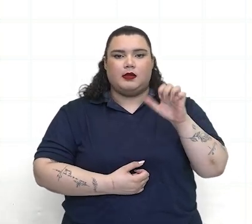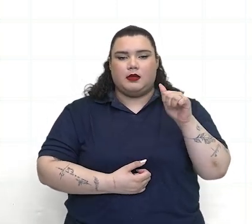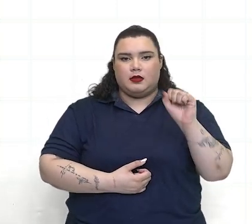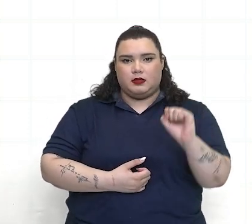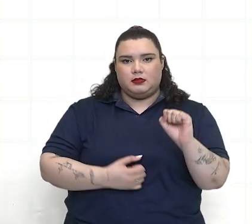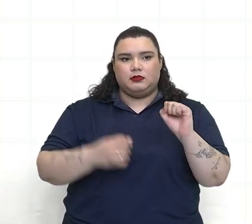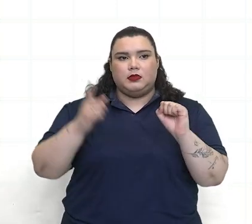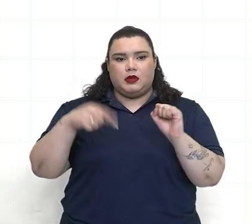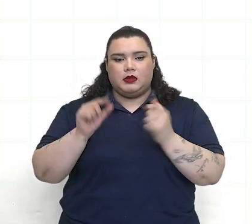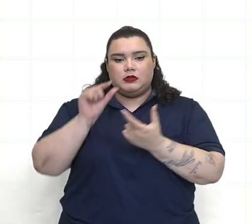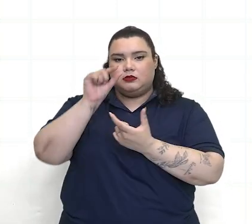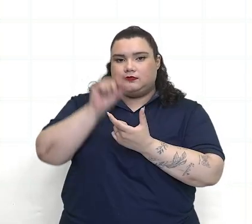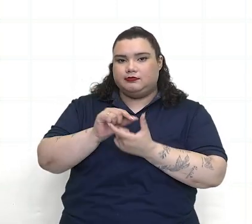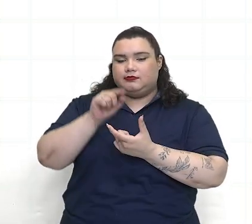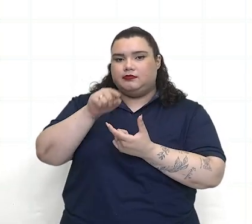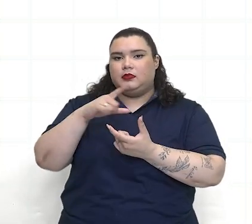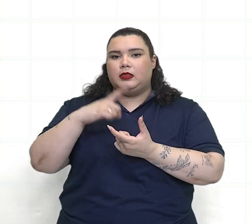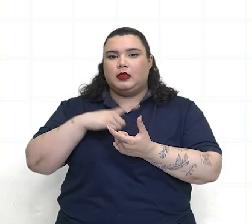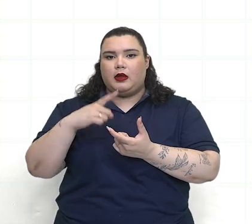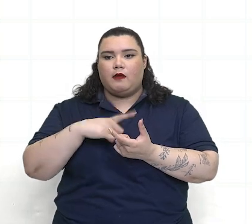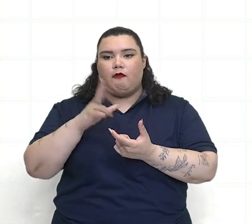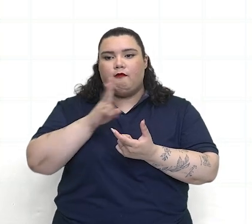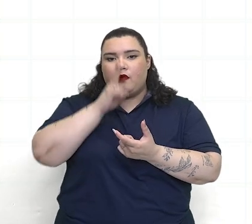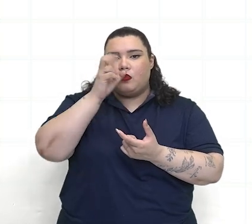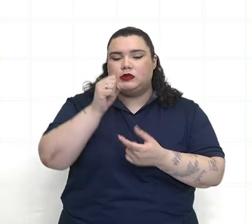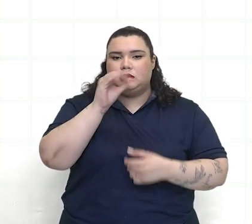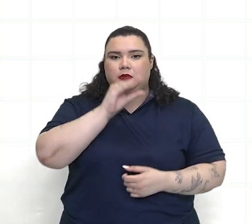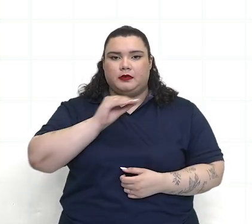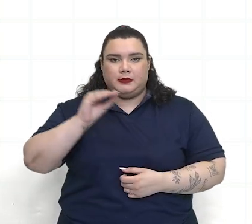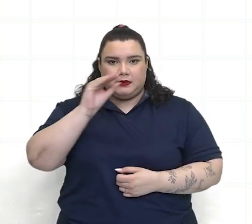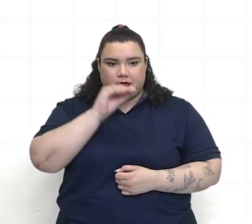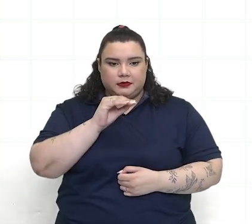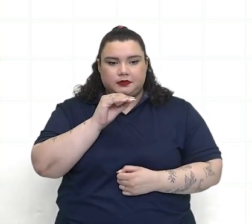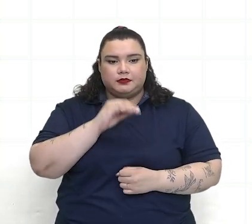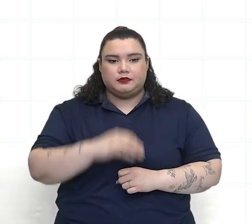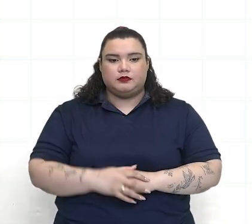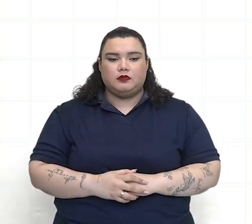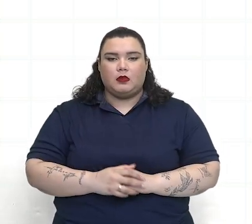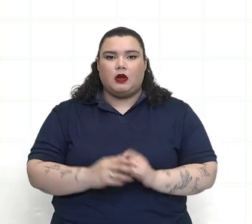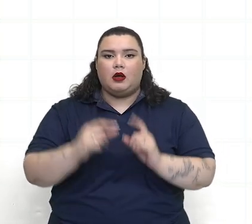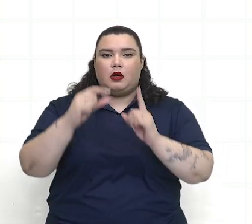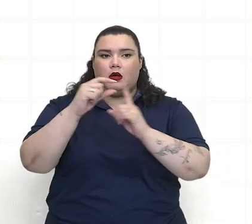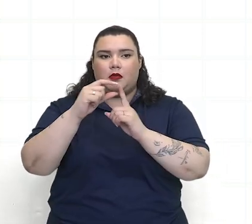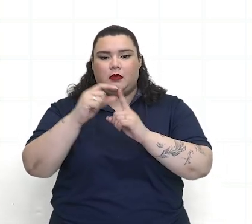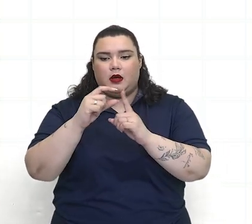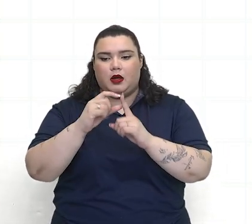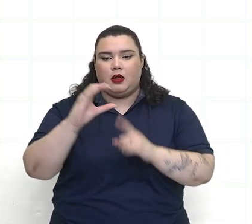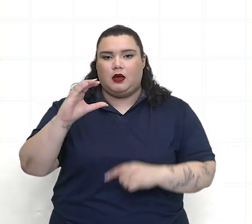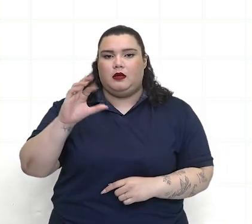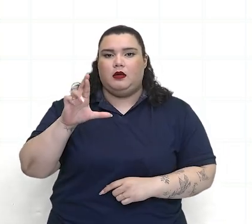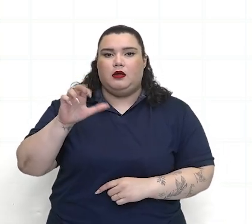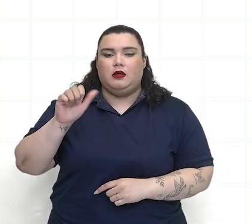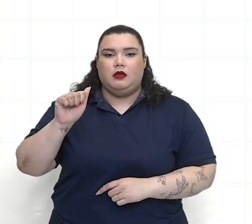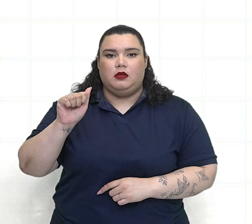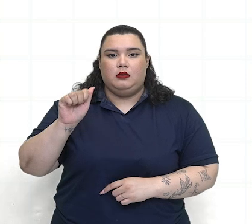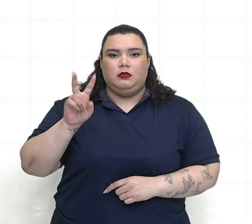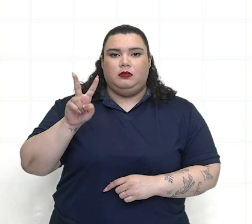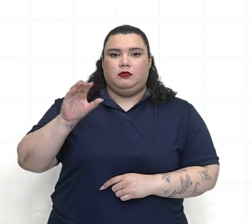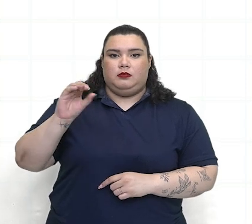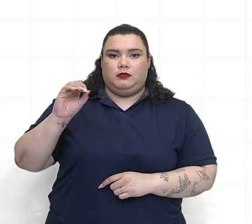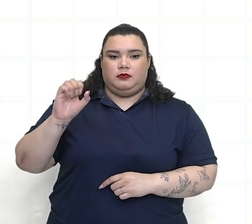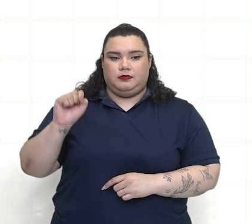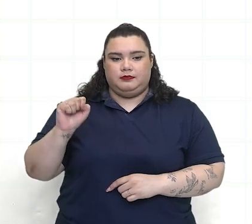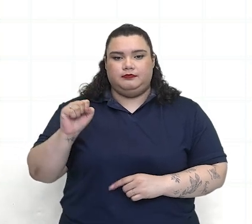tônica aqui é a que você imprimiu maior intensidade. Na palavra cravos, também você identifica